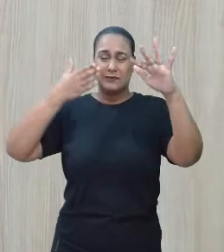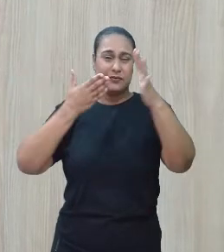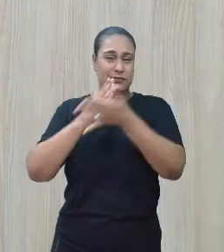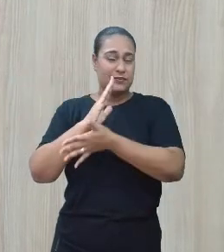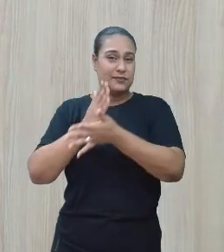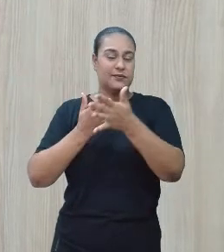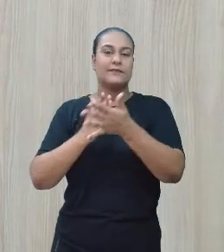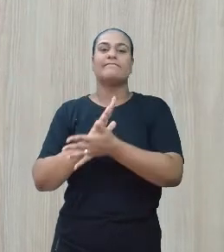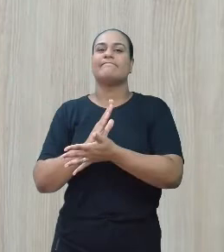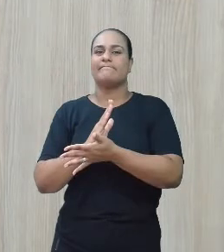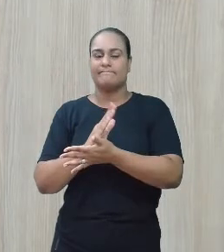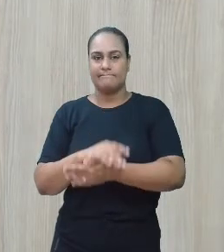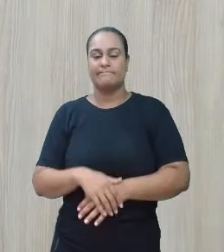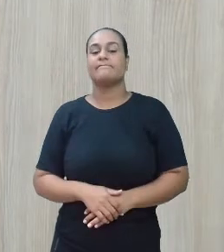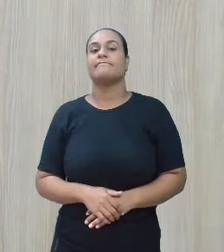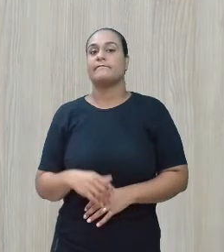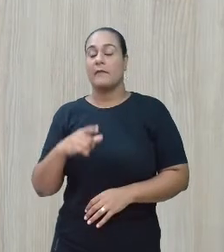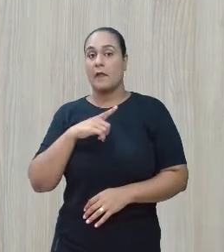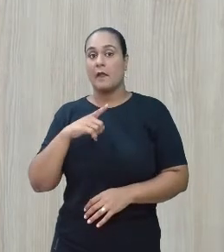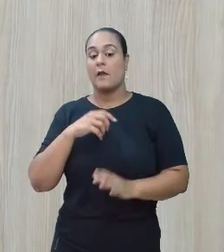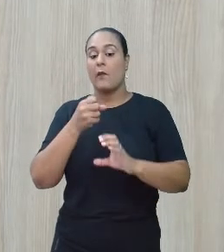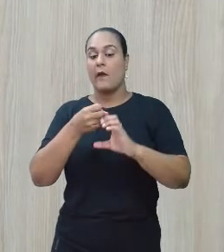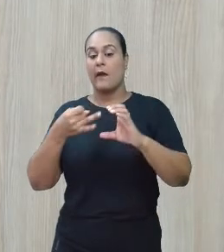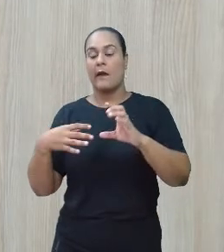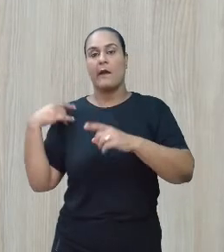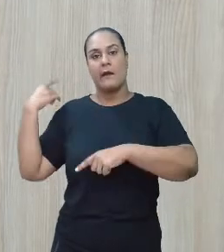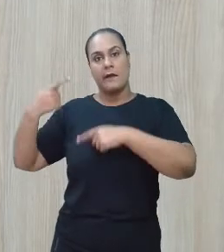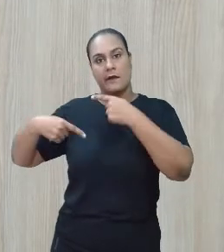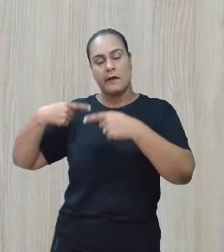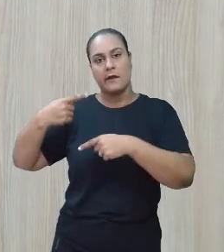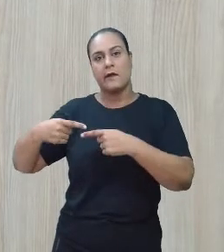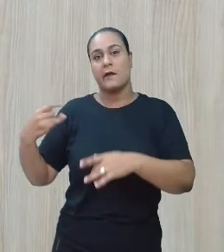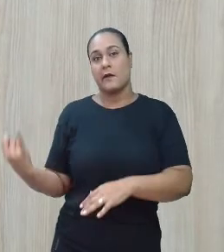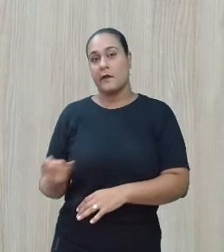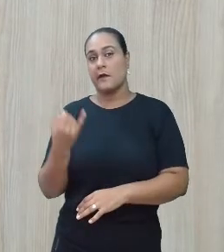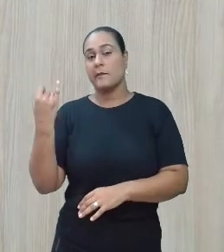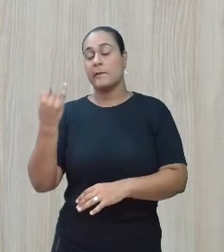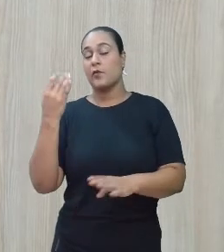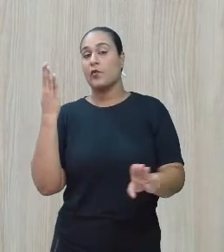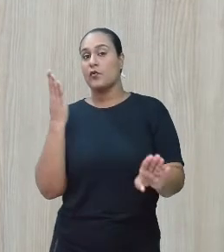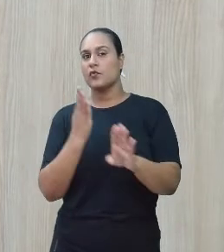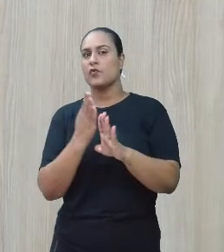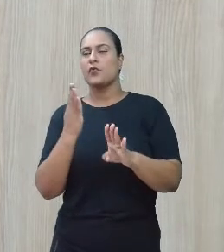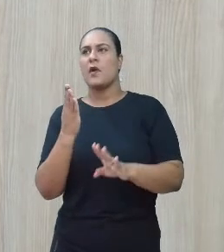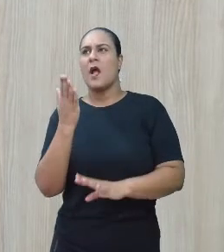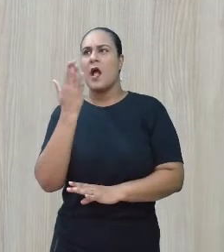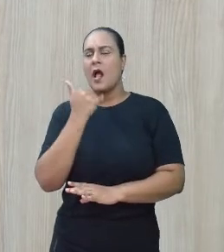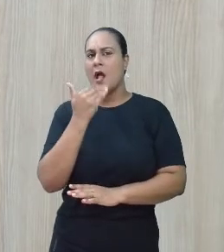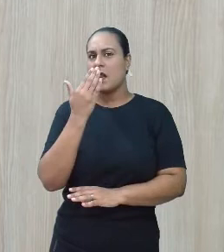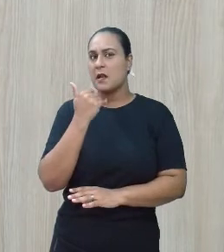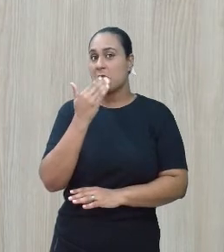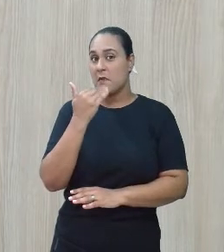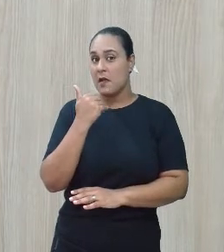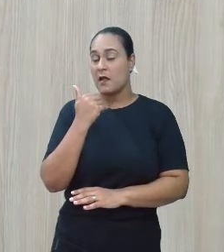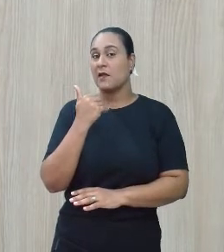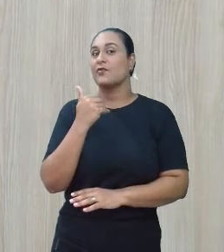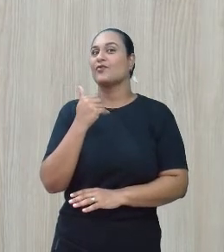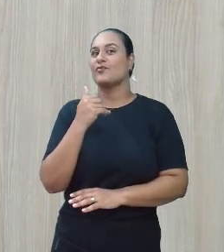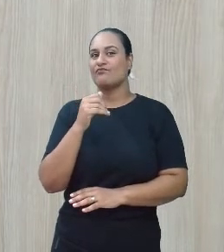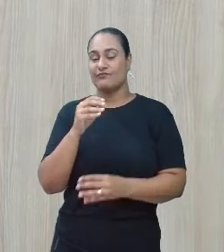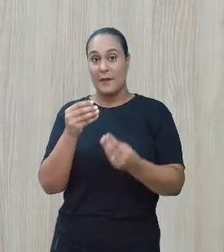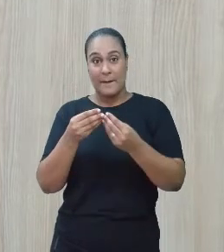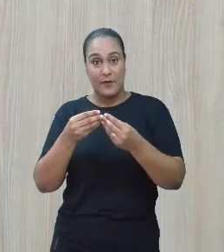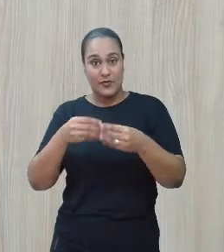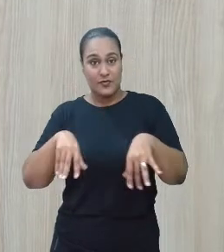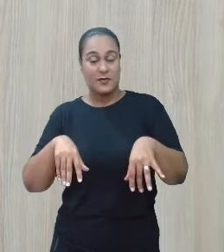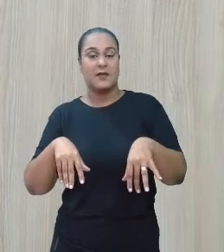tem uma característica hereditária, mas é importante você descobrir realmente que alimento você ingere, que normalmente